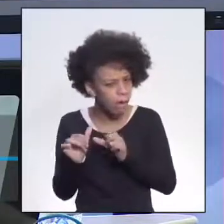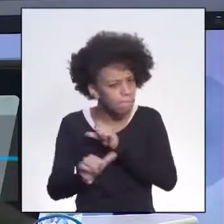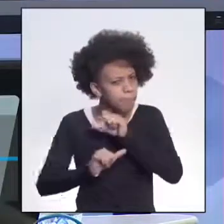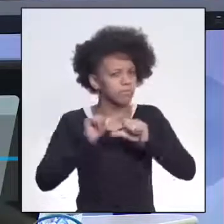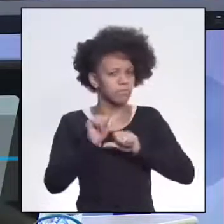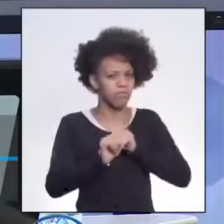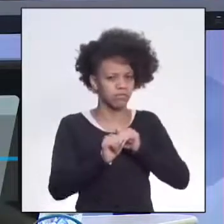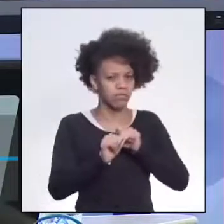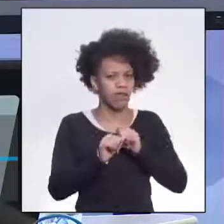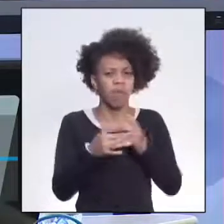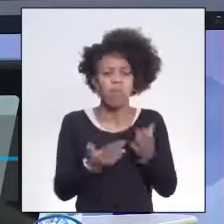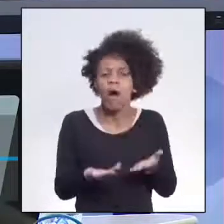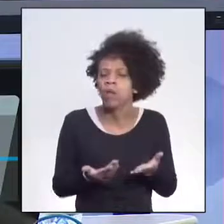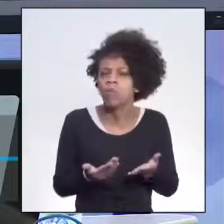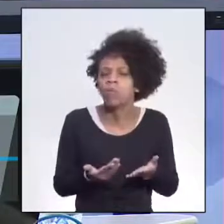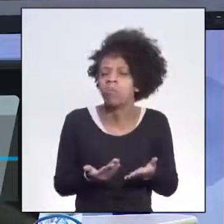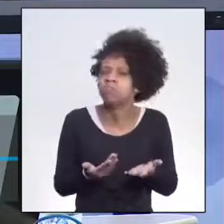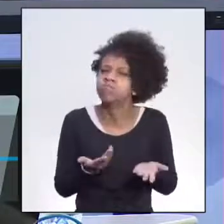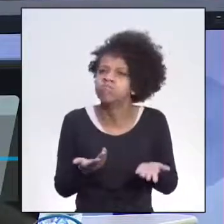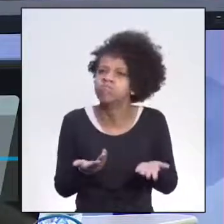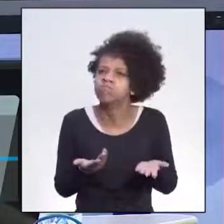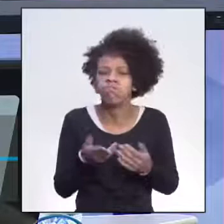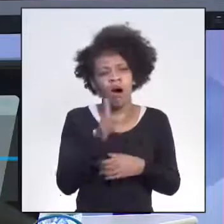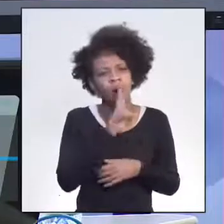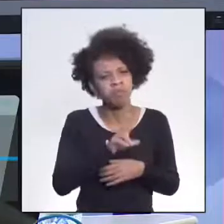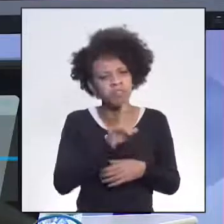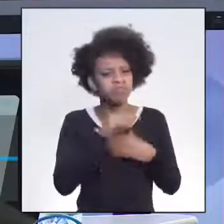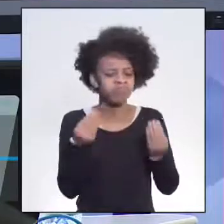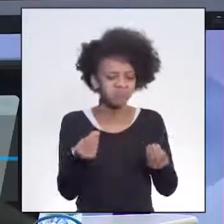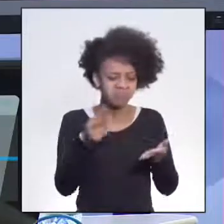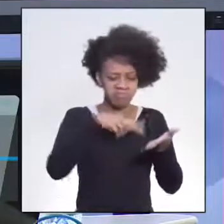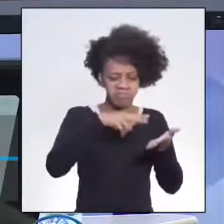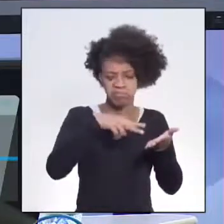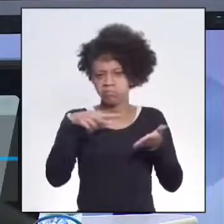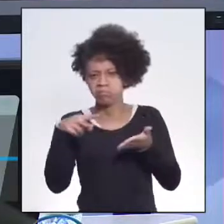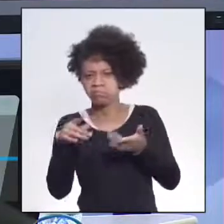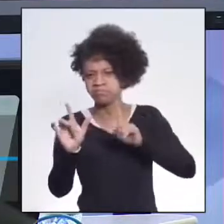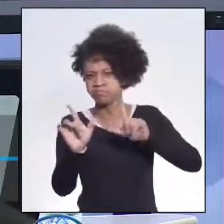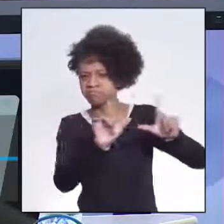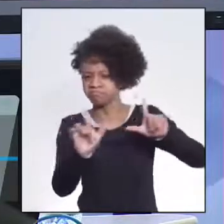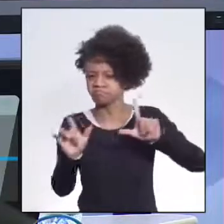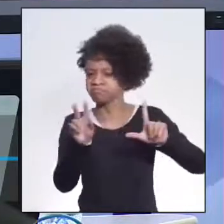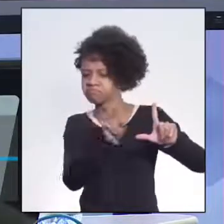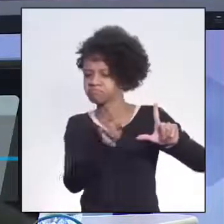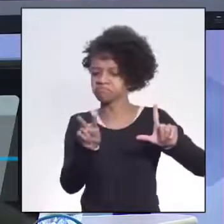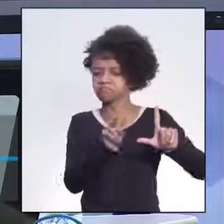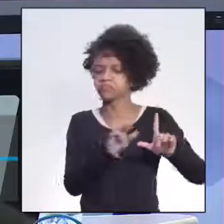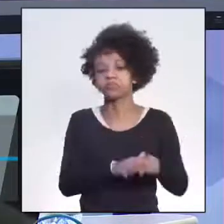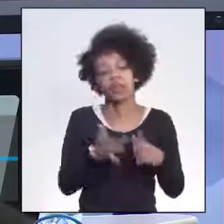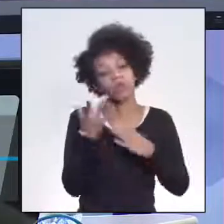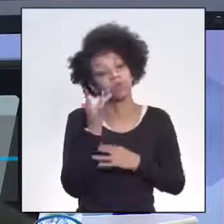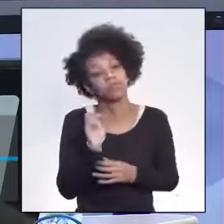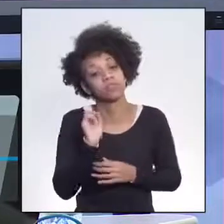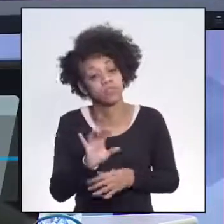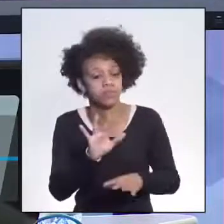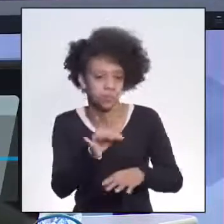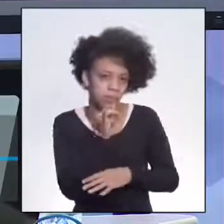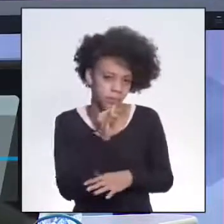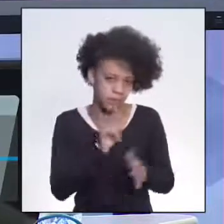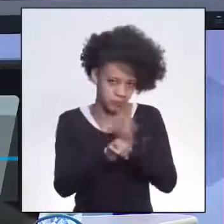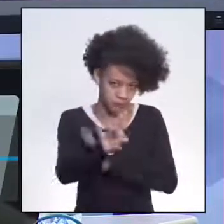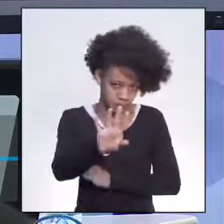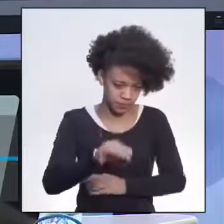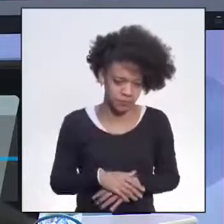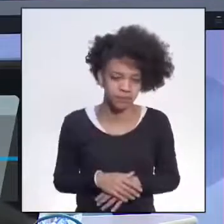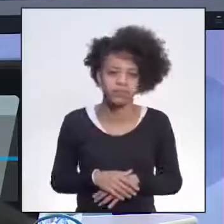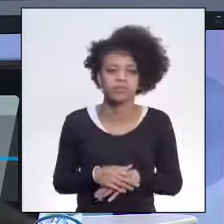mudança no espaço quando nós utilizamos, né, fazemos a leitura dessas duas imagens, né? Eu não sei, mas vou fazer uma pergunta para